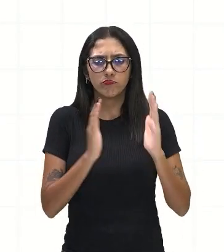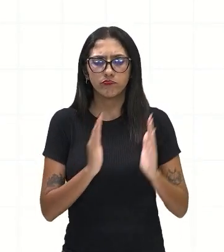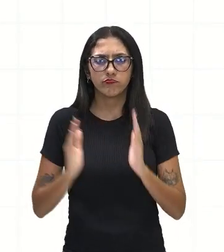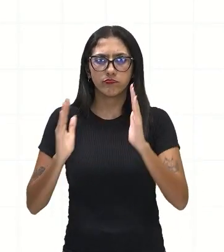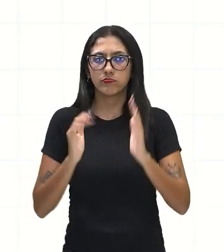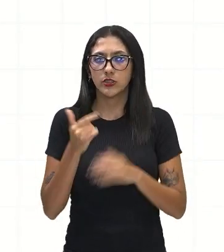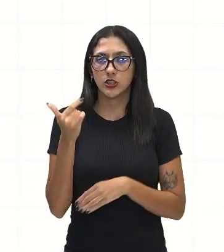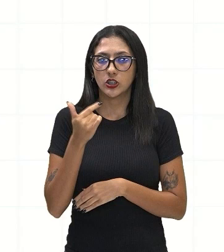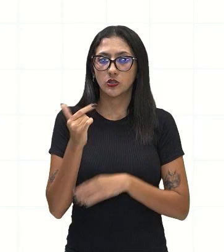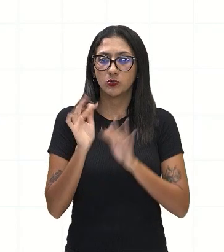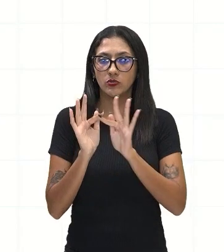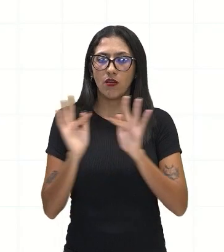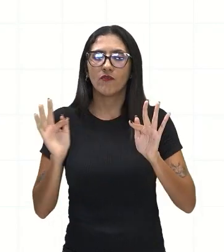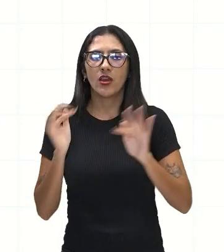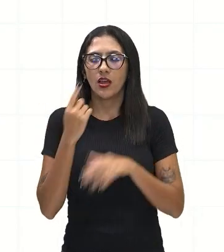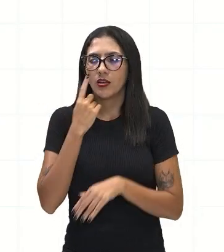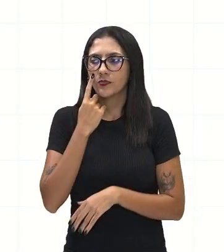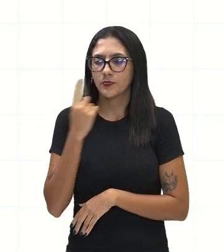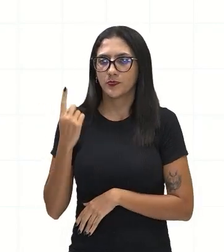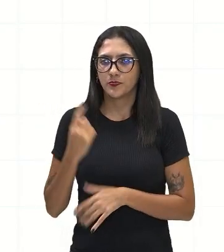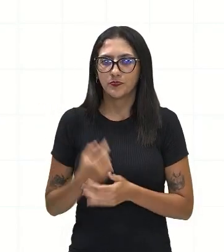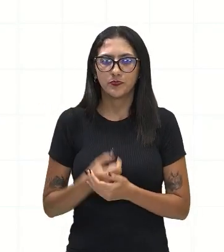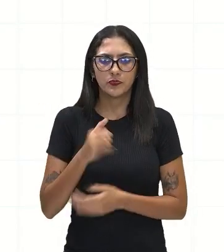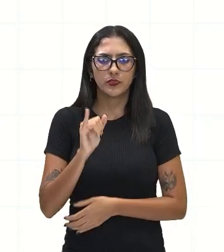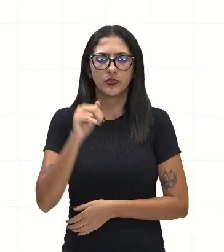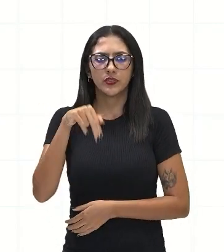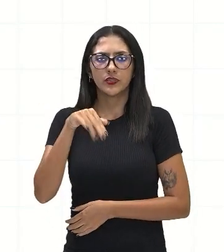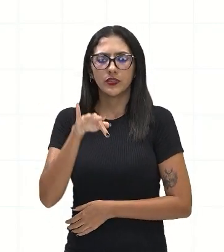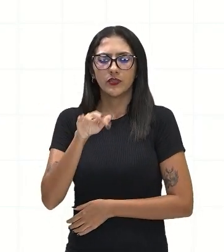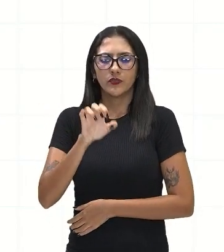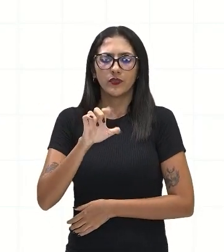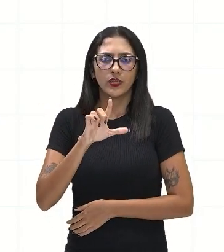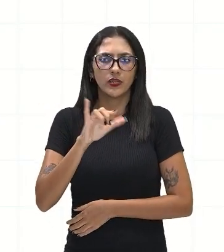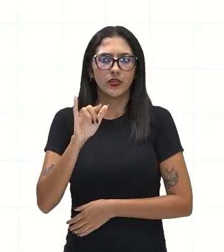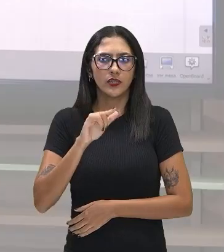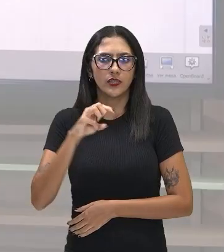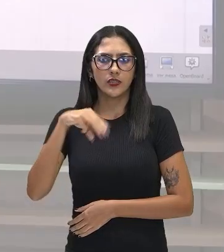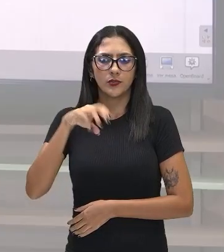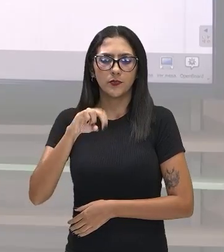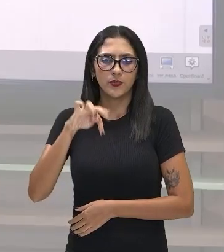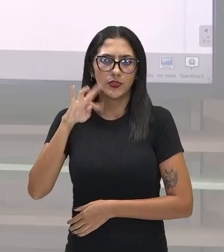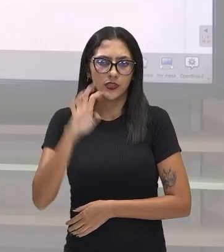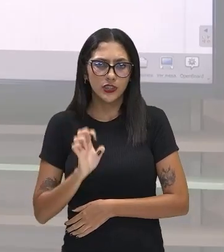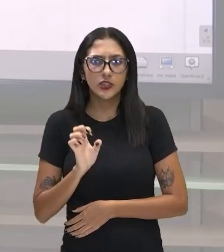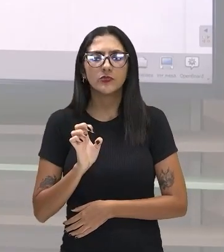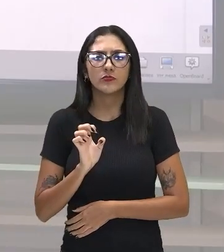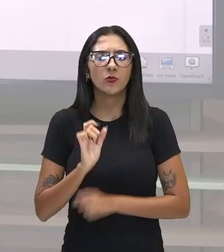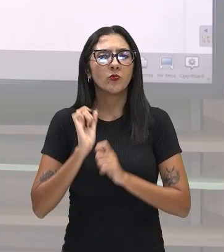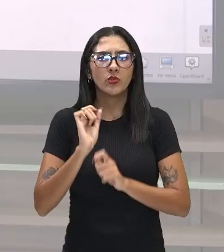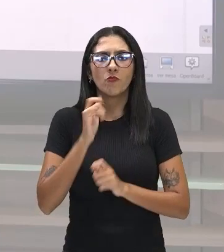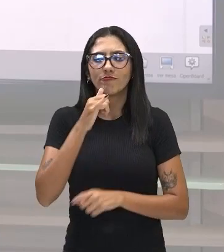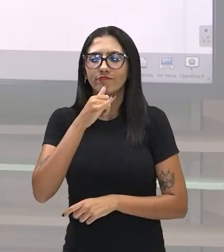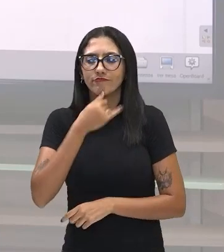texto. Infelizmente, faleceu muito cedo. Esta outra parte, embora